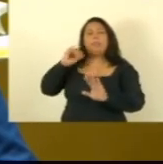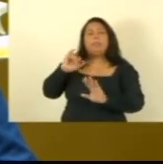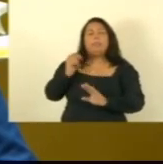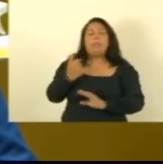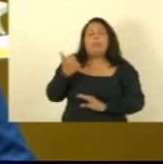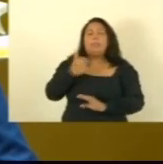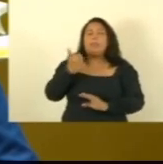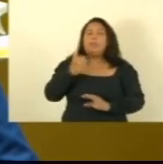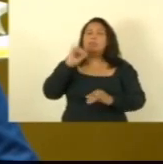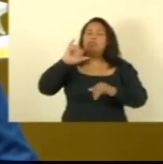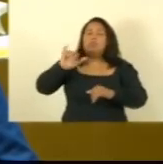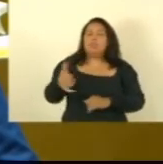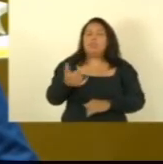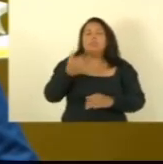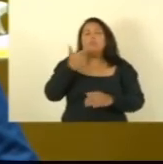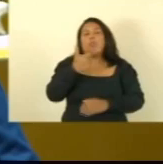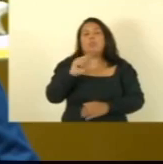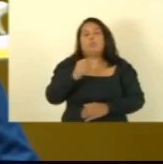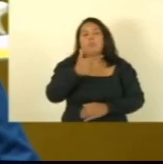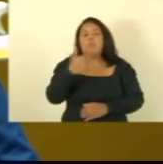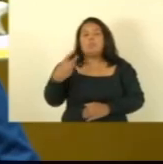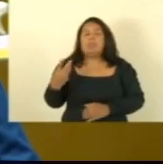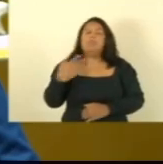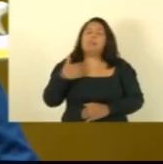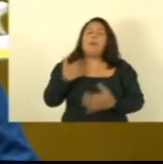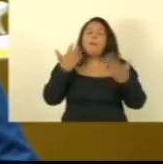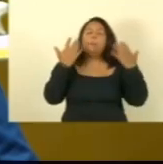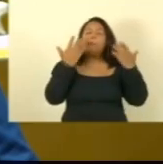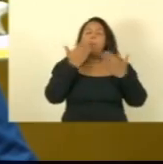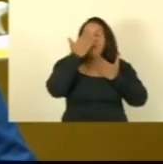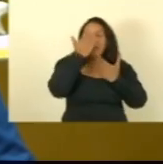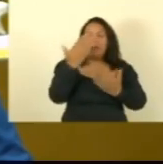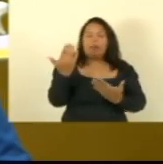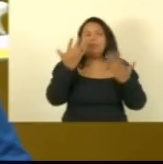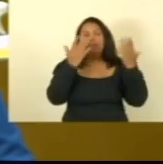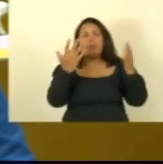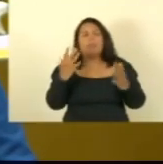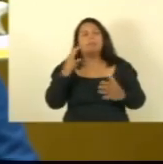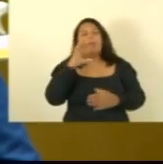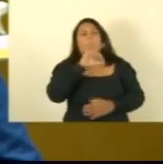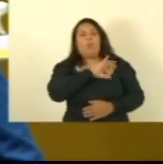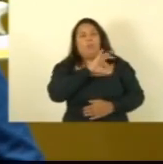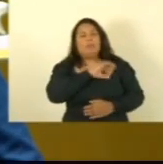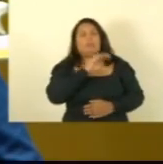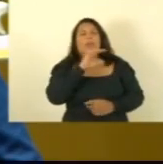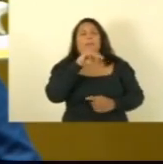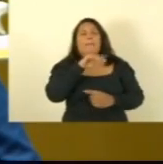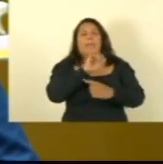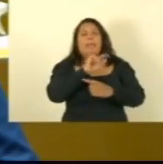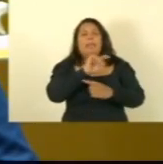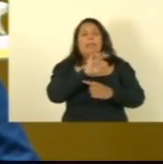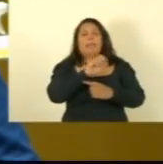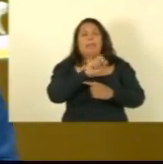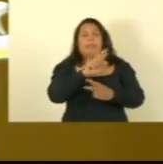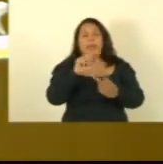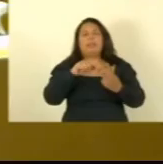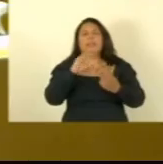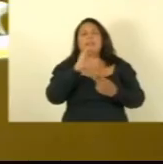janeiro de 2023. Então, nosso muito obrigado, parabéns à Polícia Militar, Polícia Civil, e a todos os operadores de